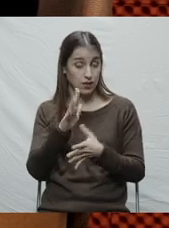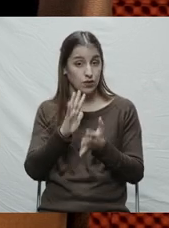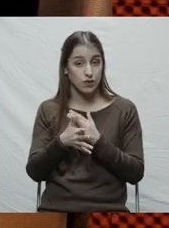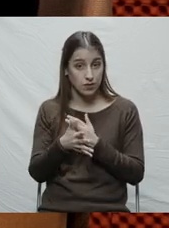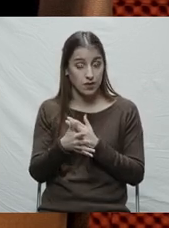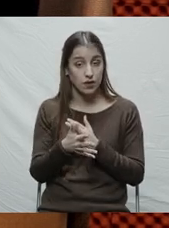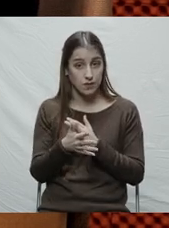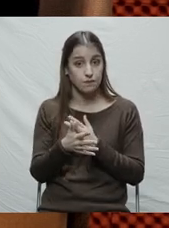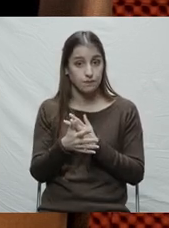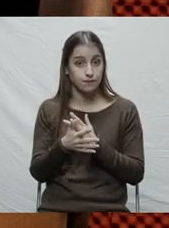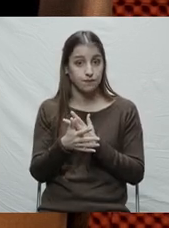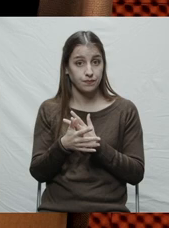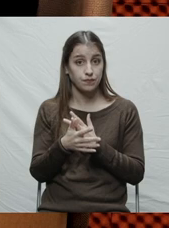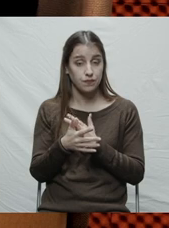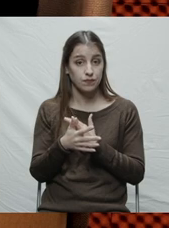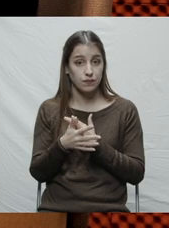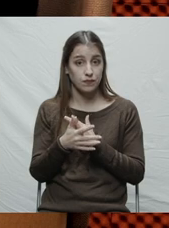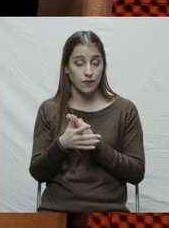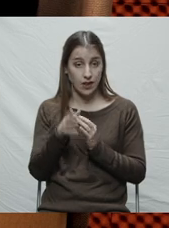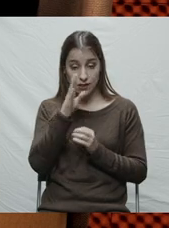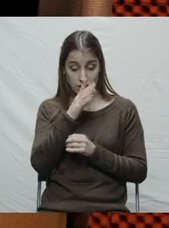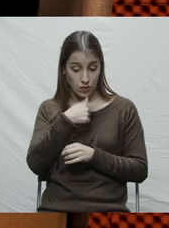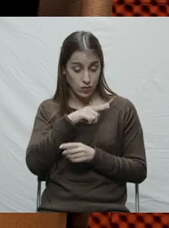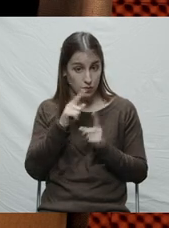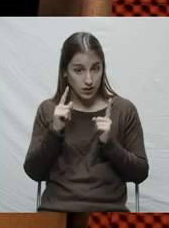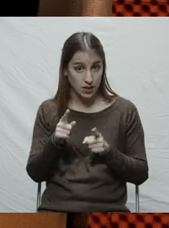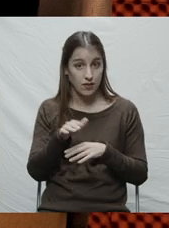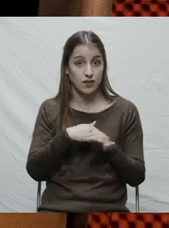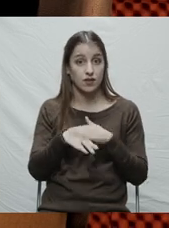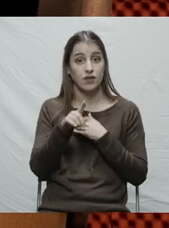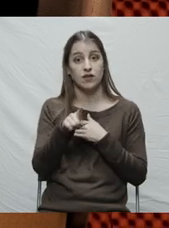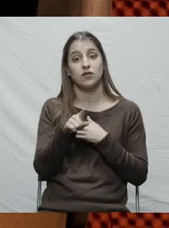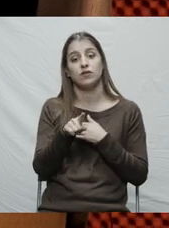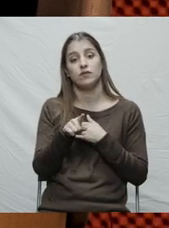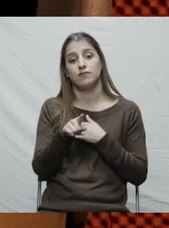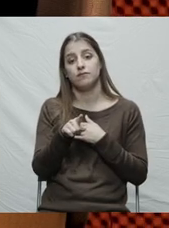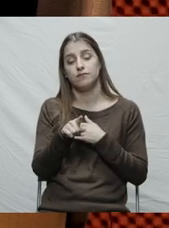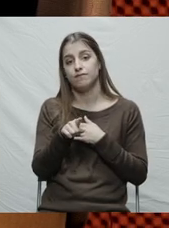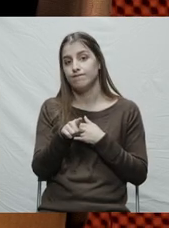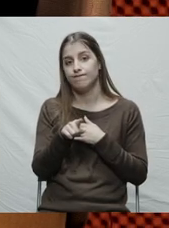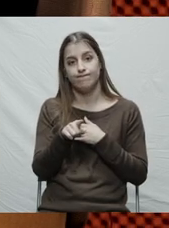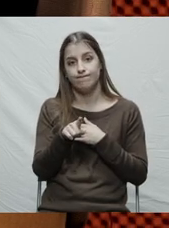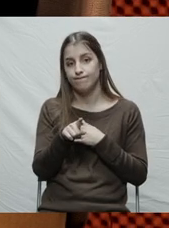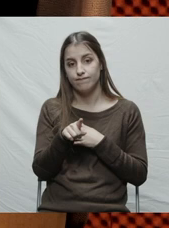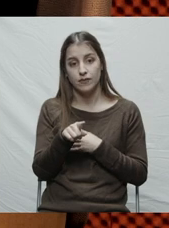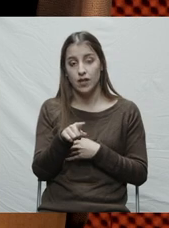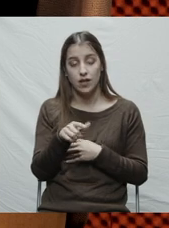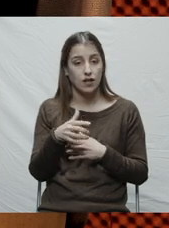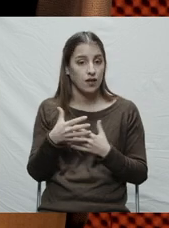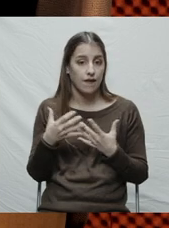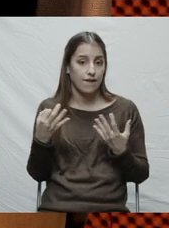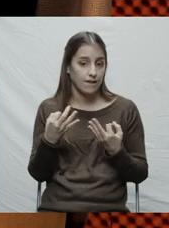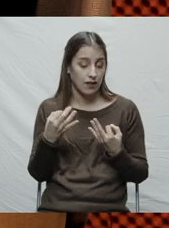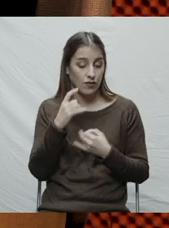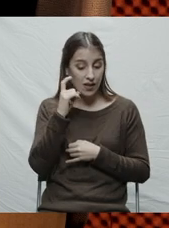aquele passa esse rio, aqui percebes? Então, se começarmos a fazer isso, isso vai se pagar muito caro criativamente. E a pessoa que